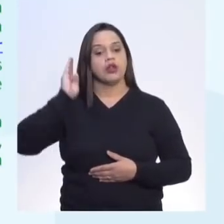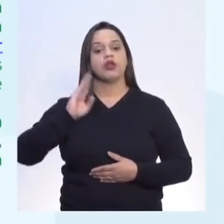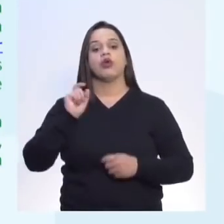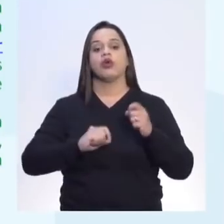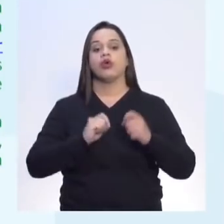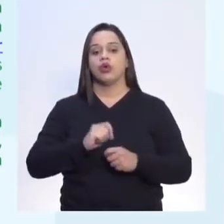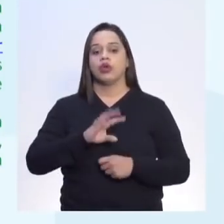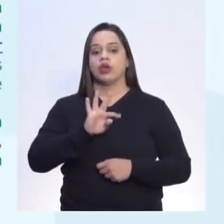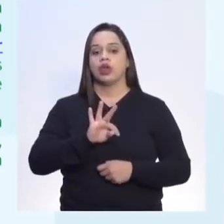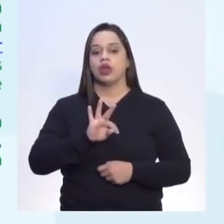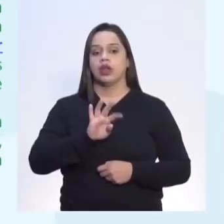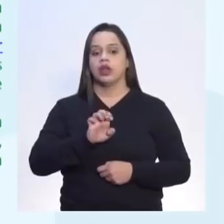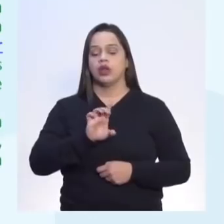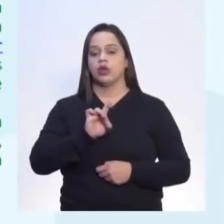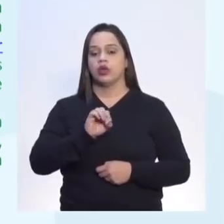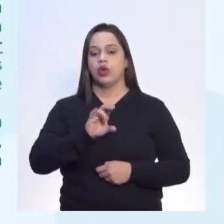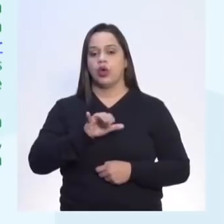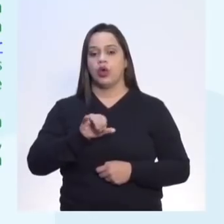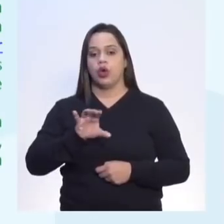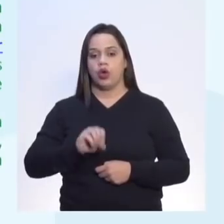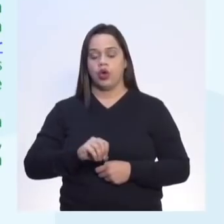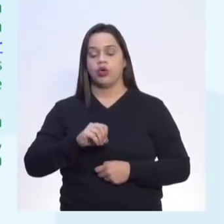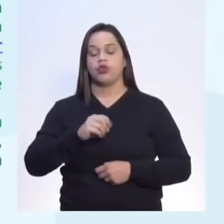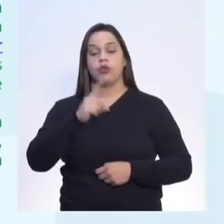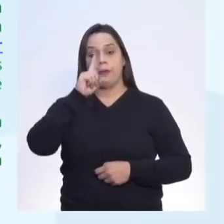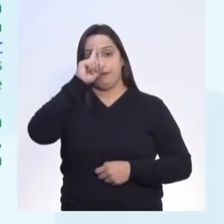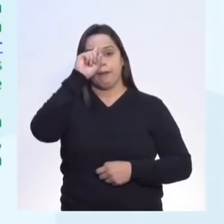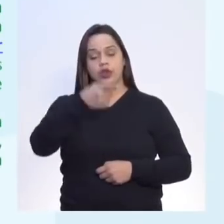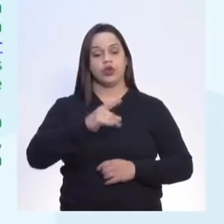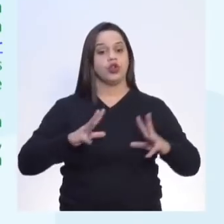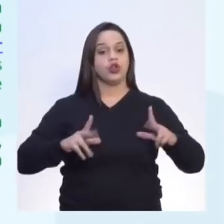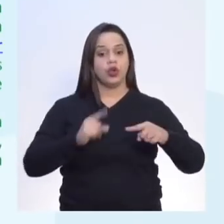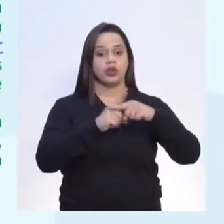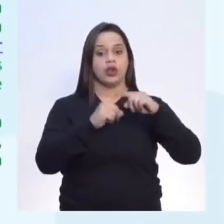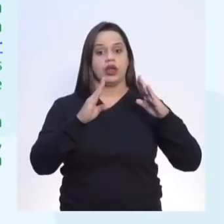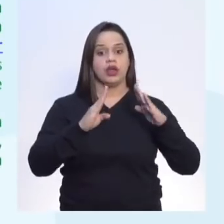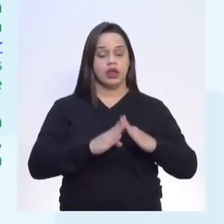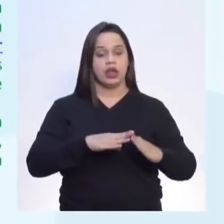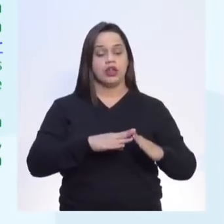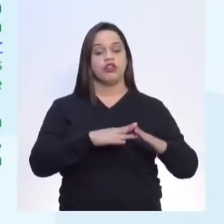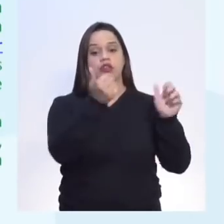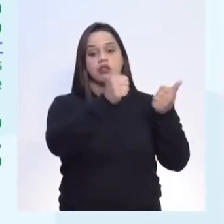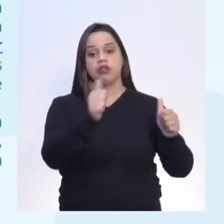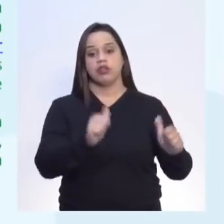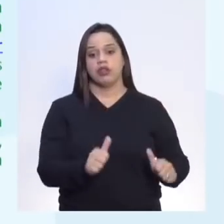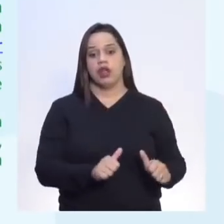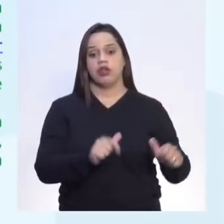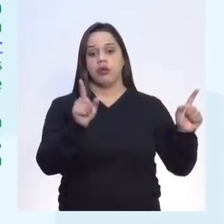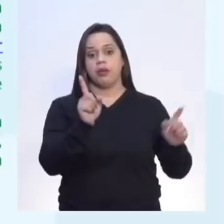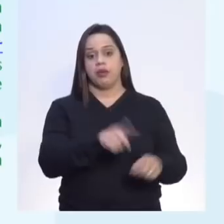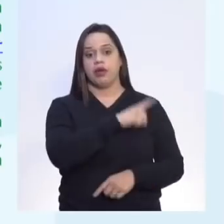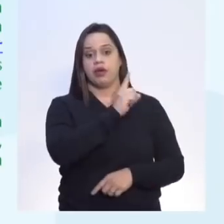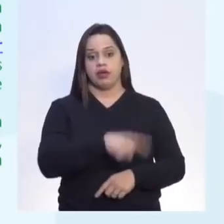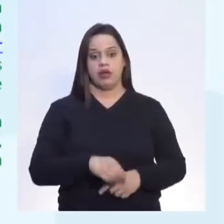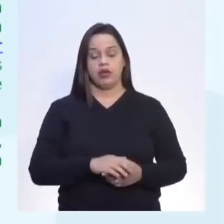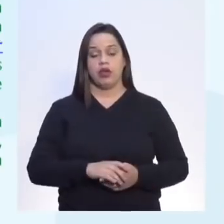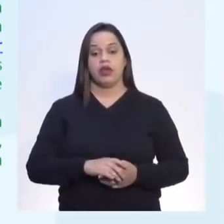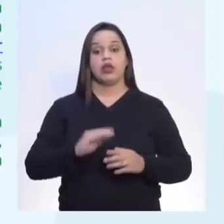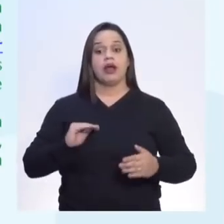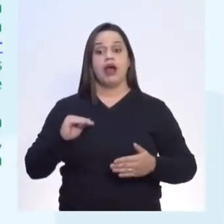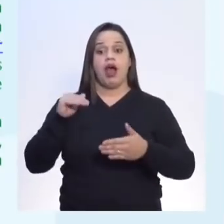templos pagãos encerrassem suas operações. Até então, o oráculo de Delfos era tido um dos